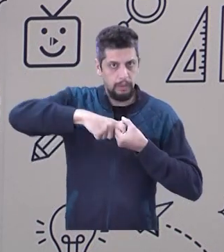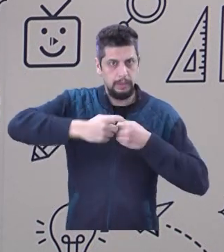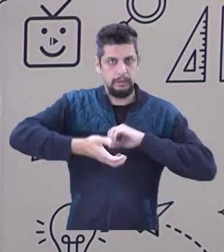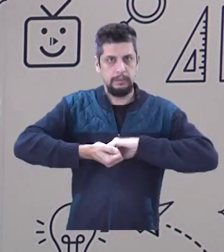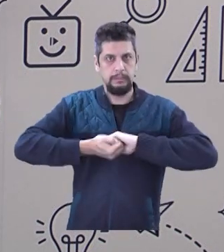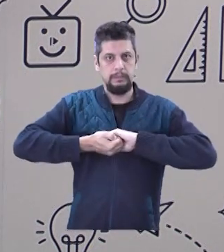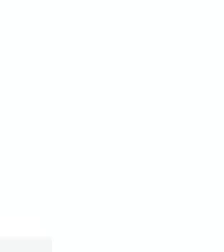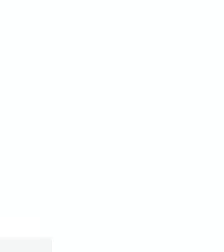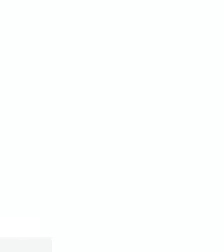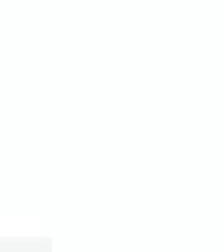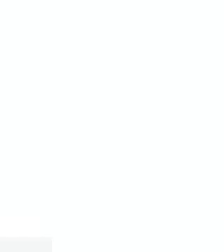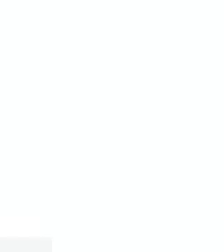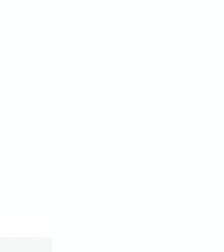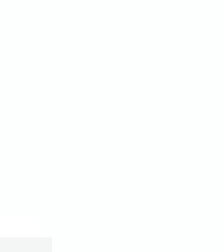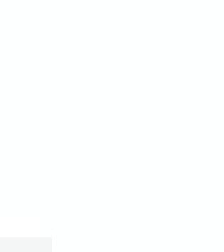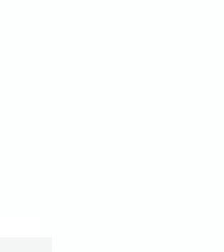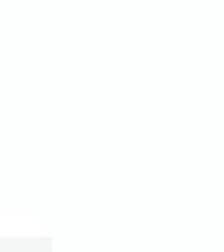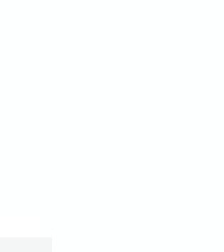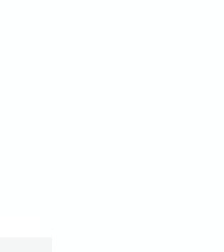a gente já volta.